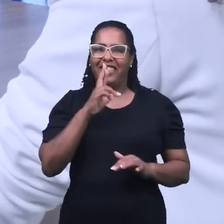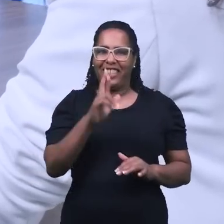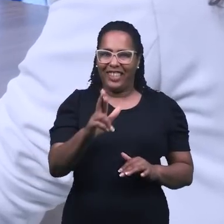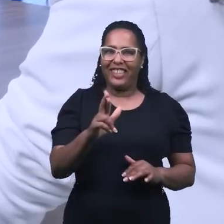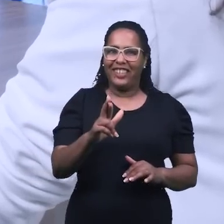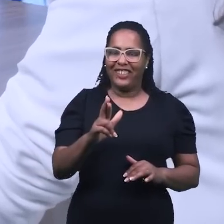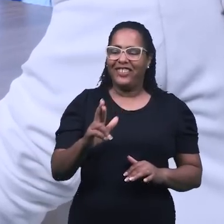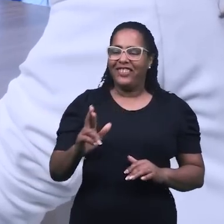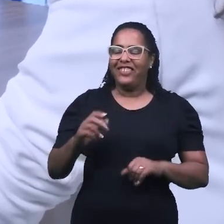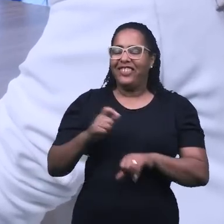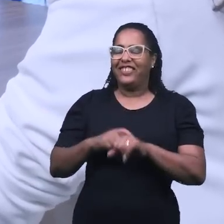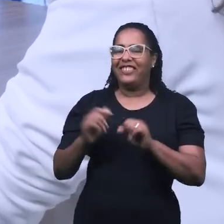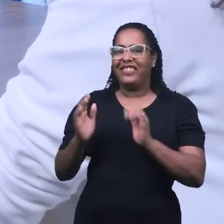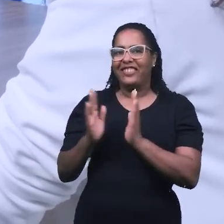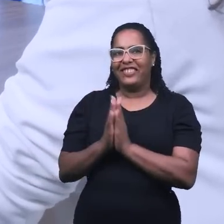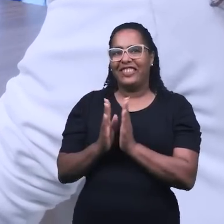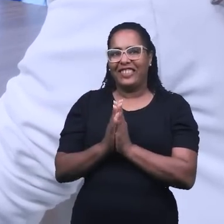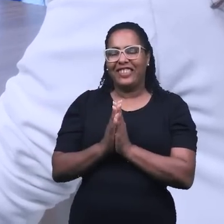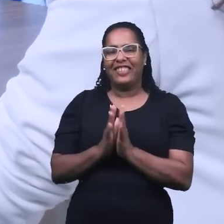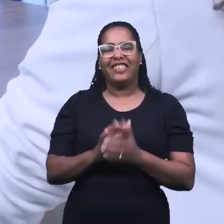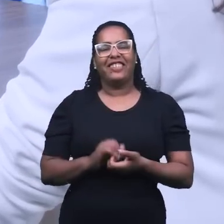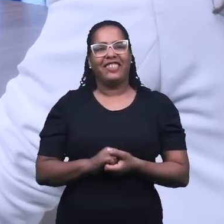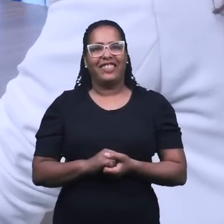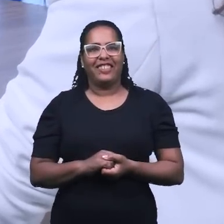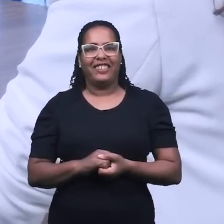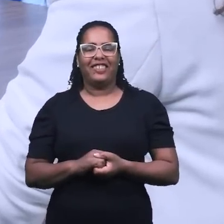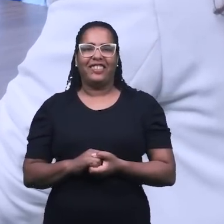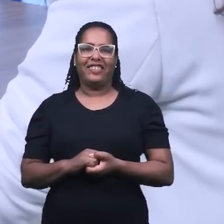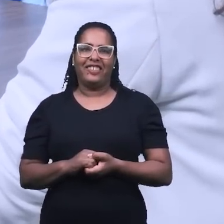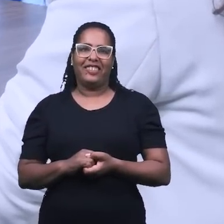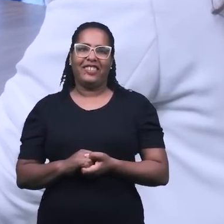a resposta, né, de uma oração.